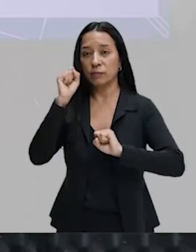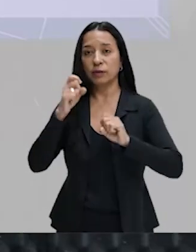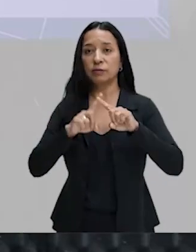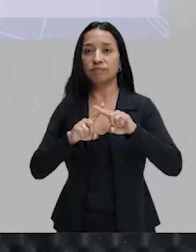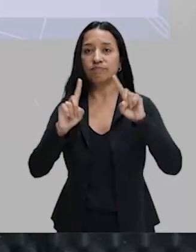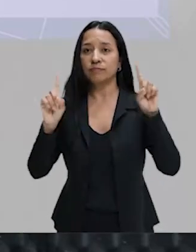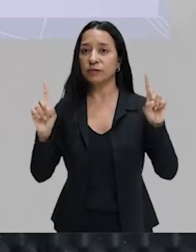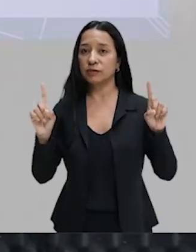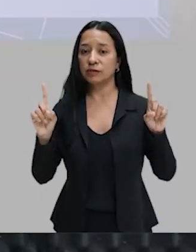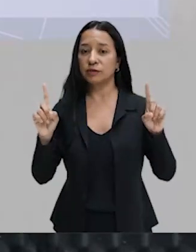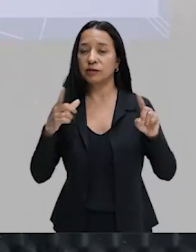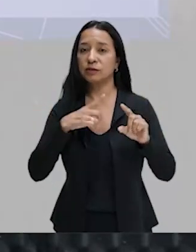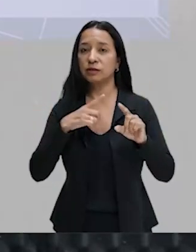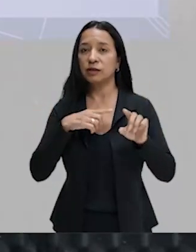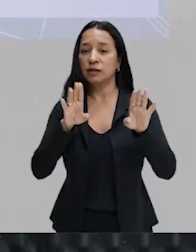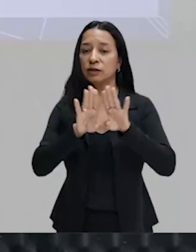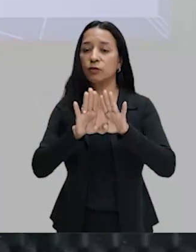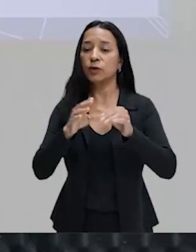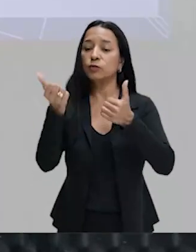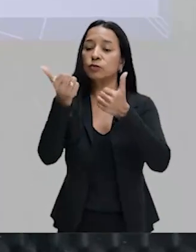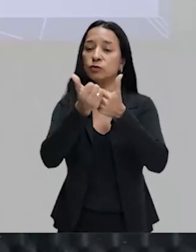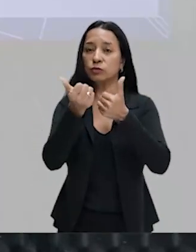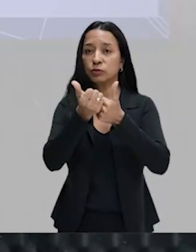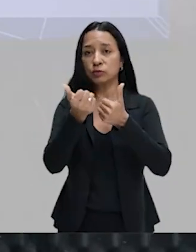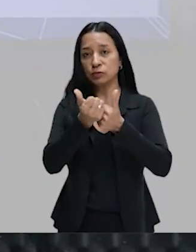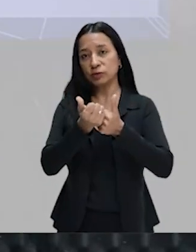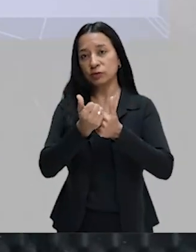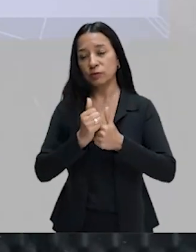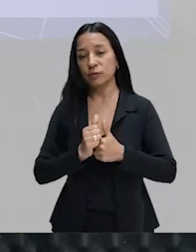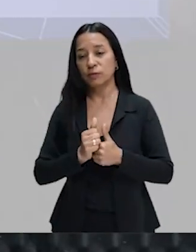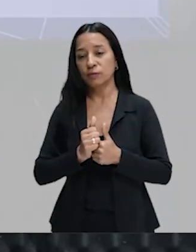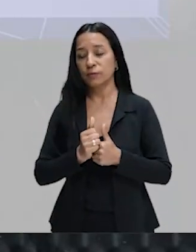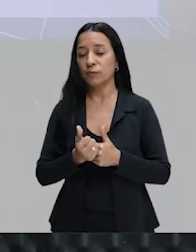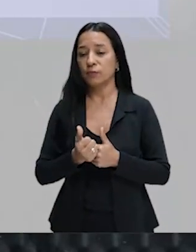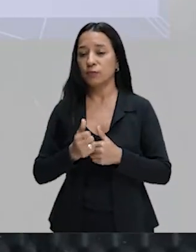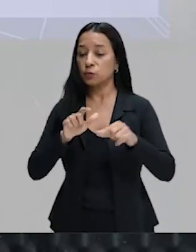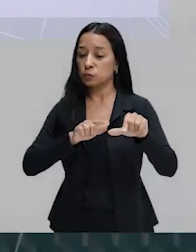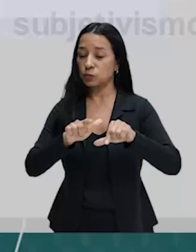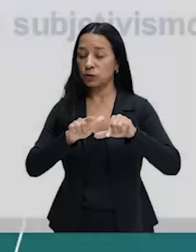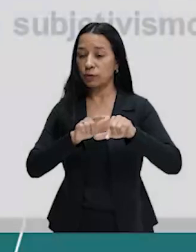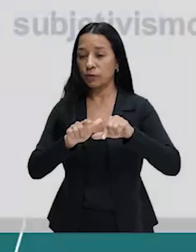que existe também a substituição dessa mão de obra. Não esqueçam disso.